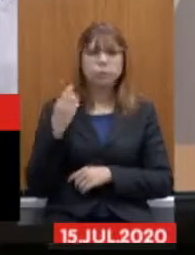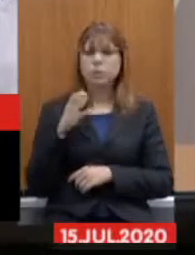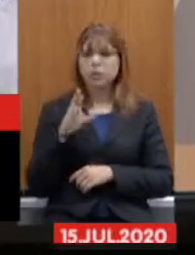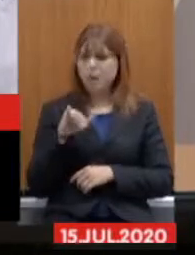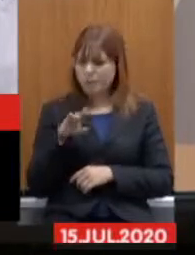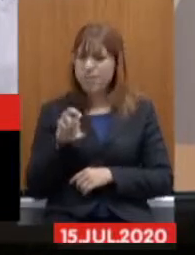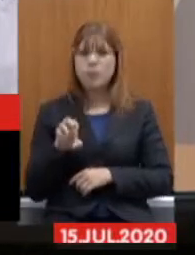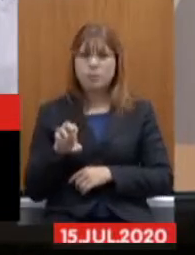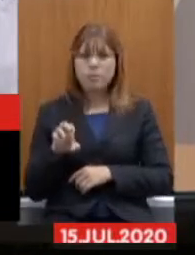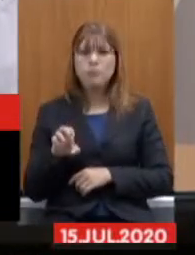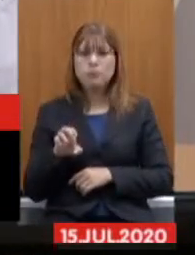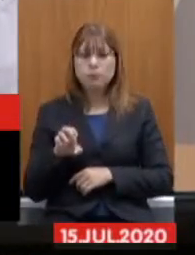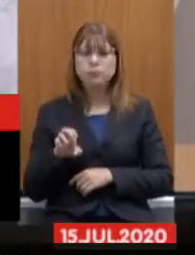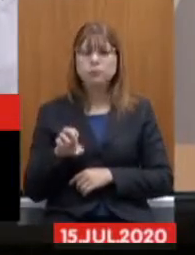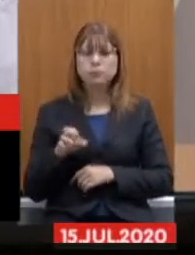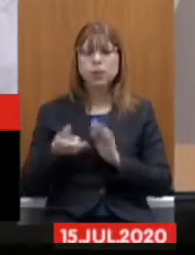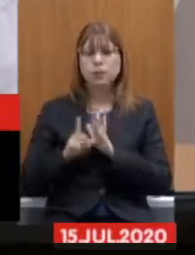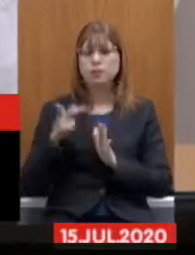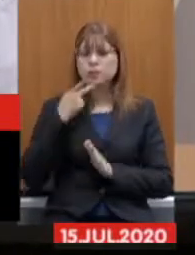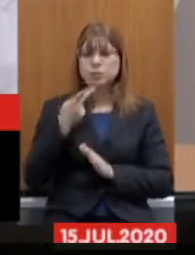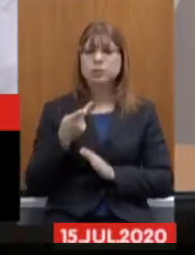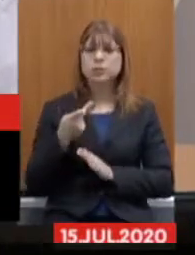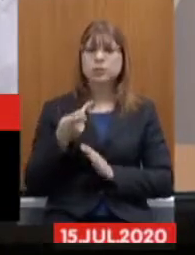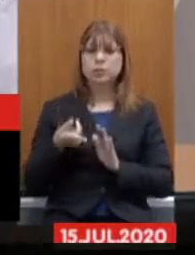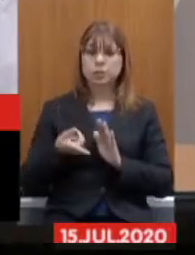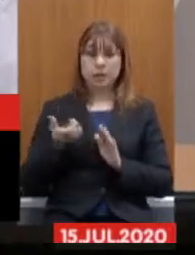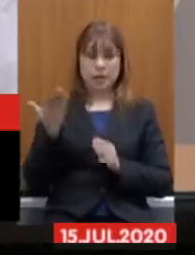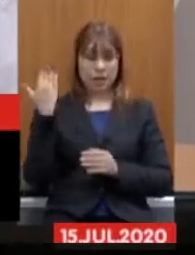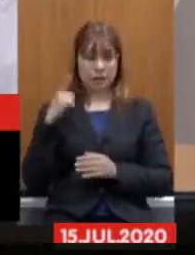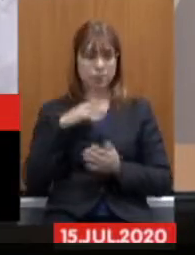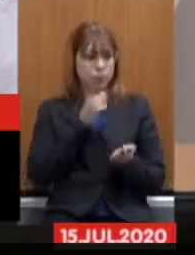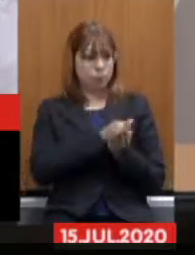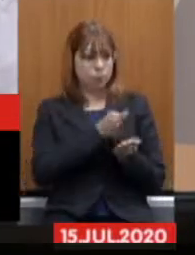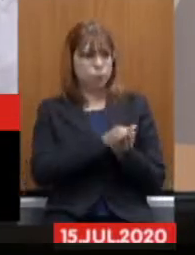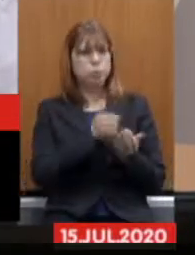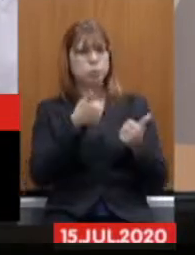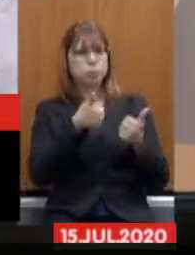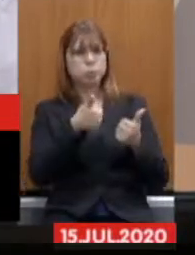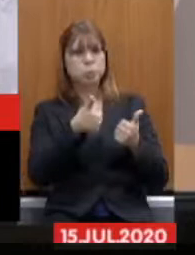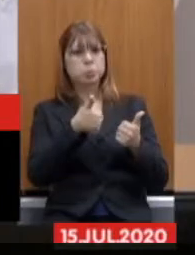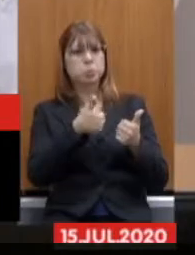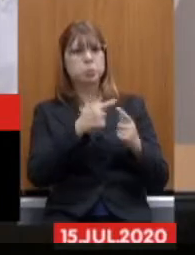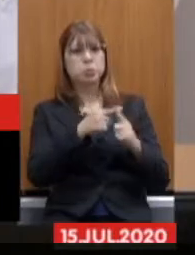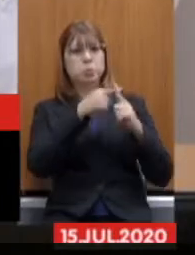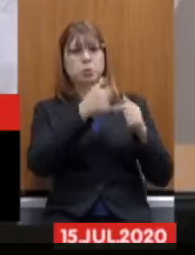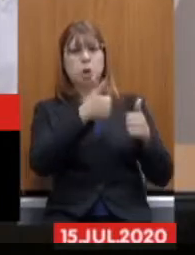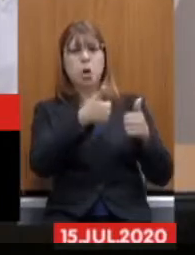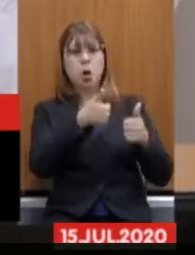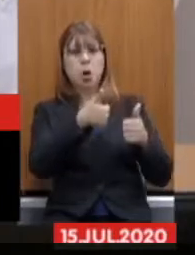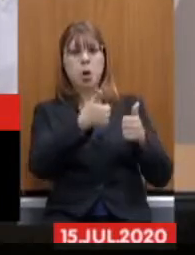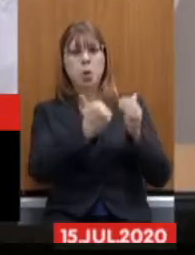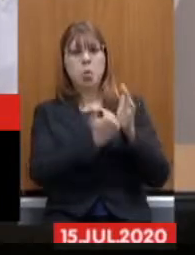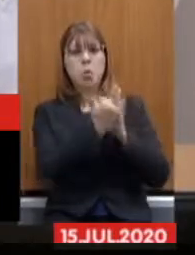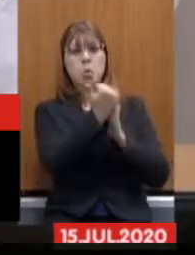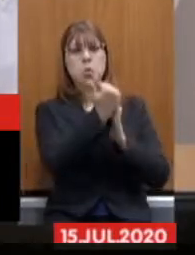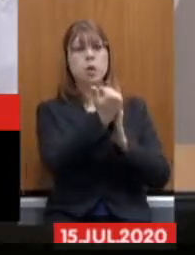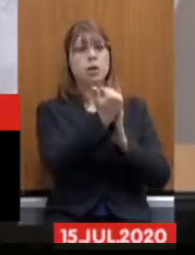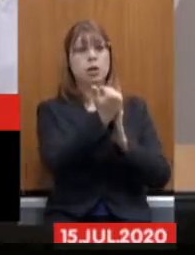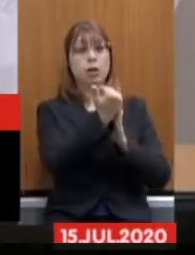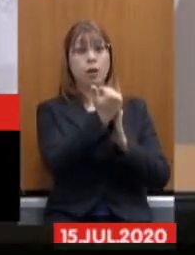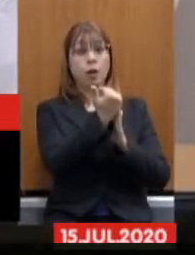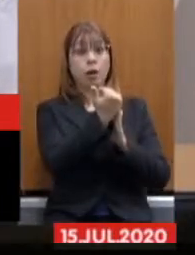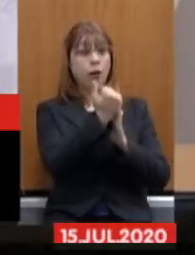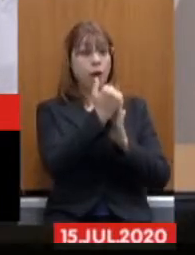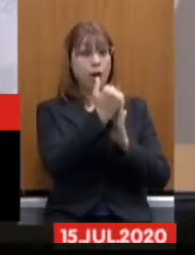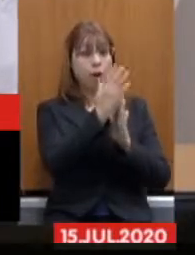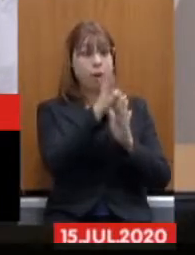foi aqui muito bem dito que tínhamos um fundo previdenciário superavitário o que foi extinto para cobrir